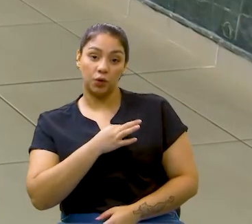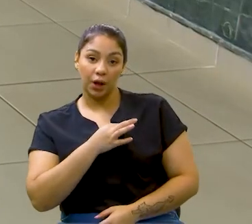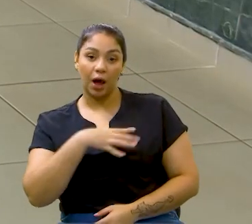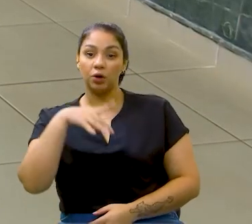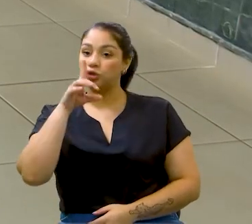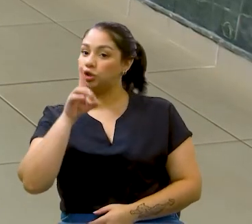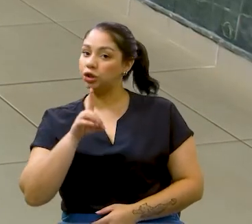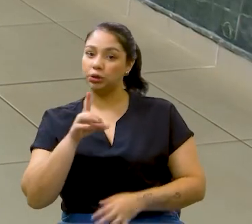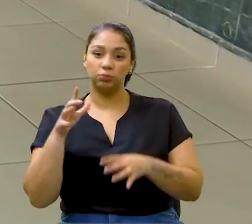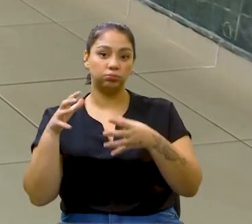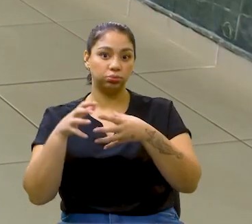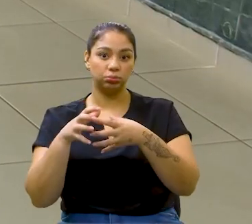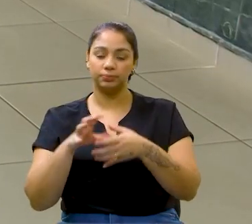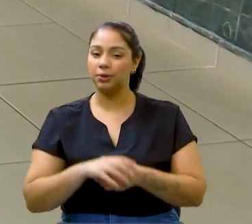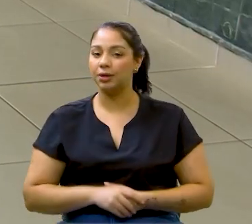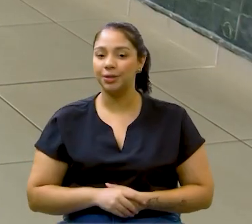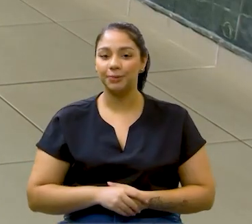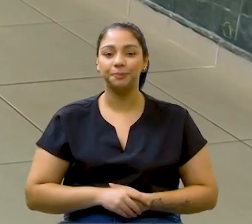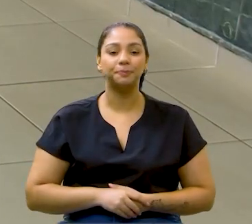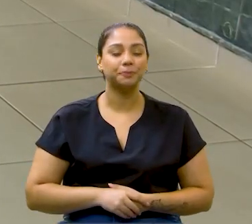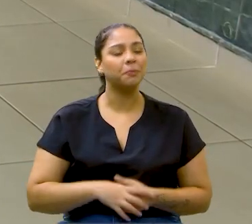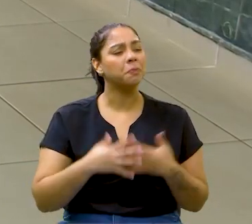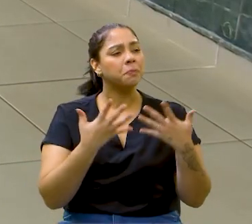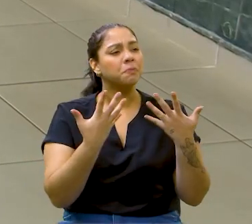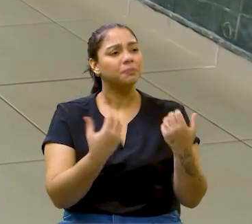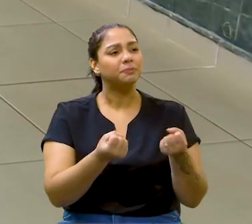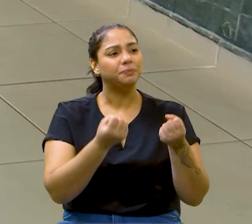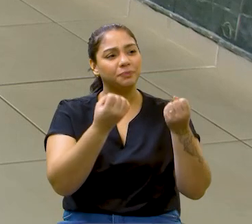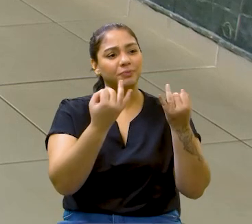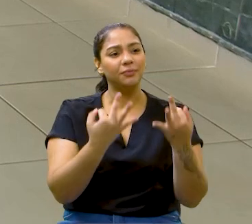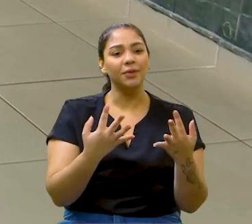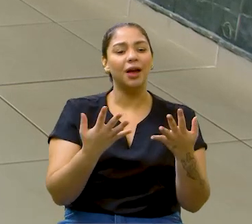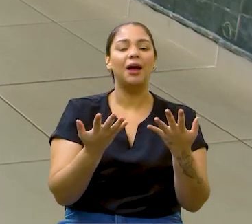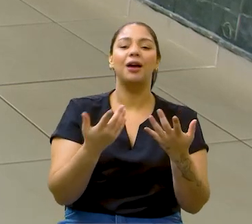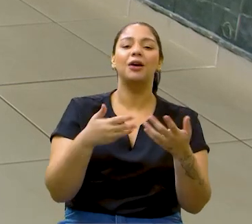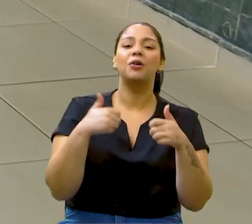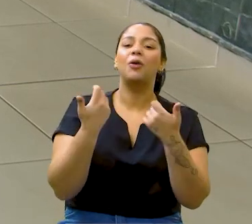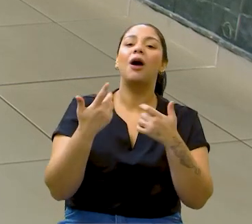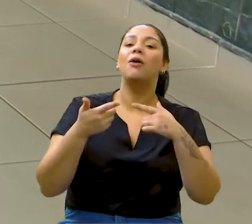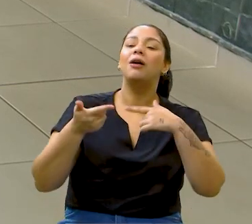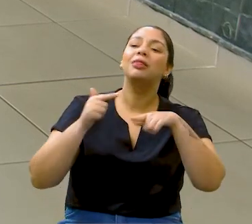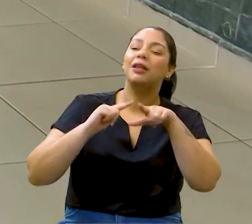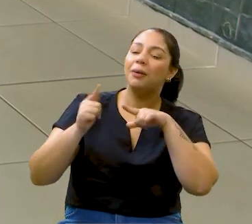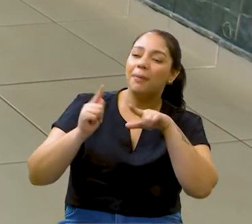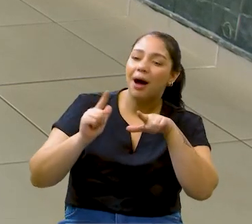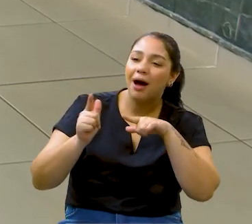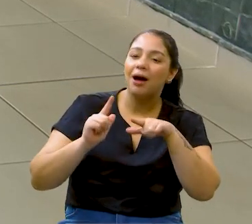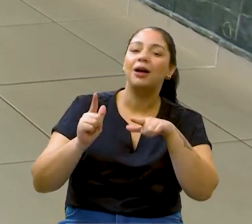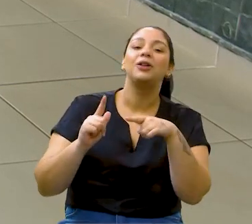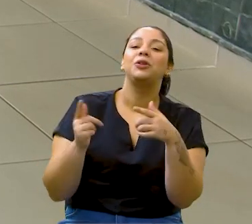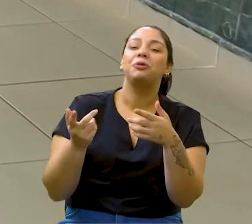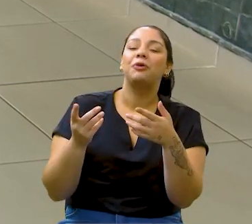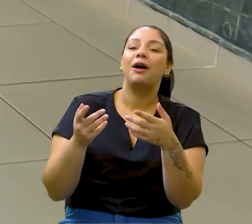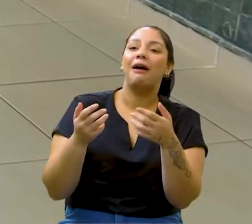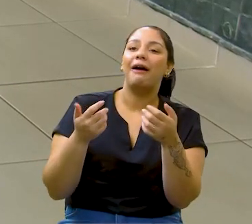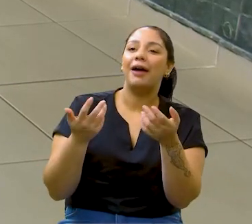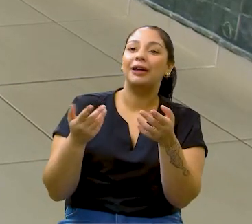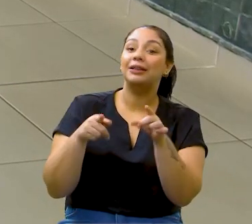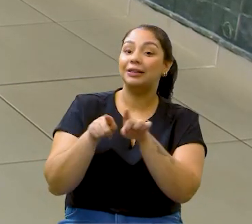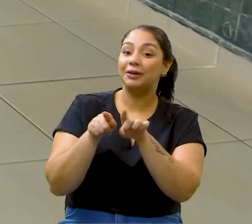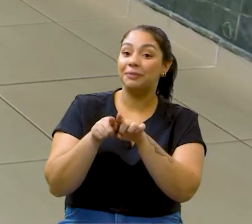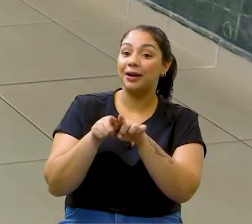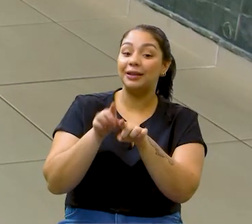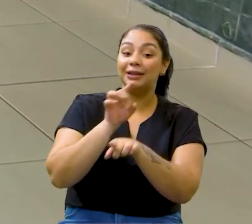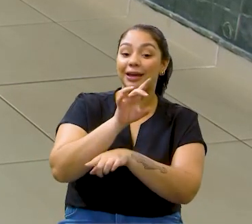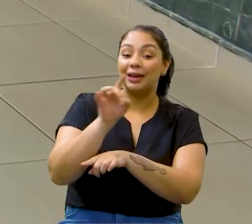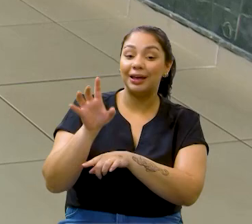Né? Vamos falar os serviços que vocês oferecem para a gente saber para quem é direcionado e a